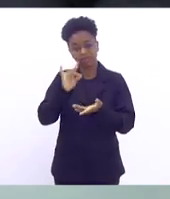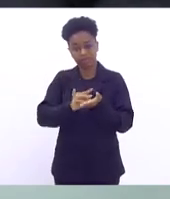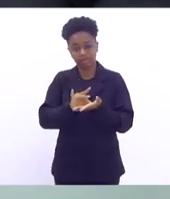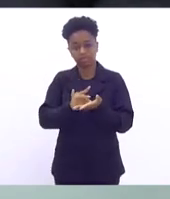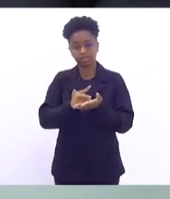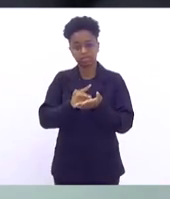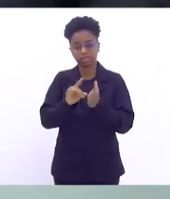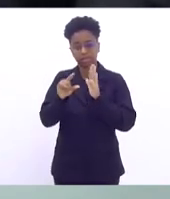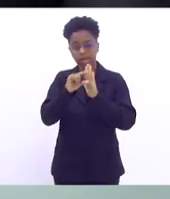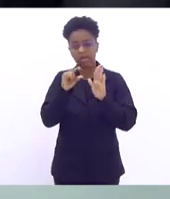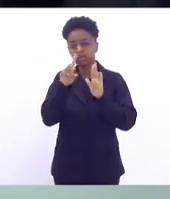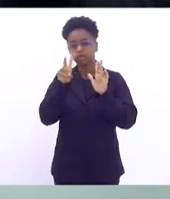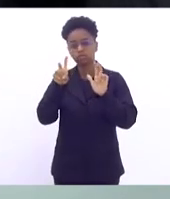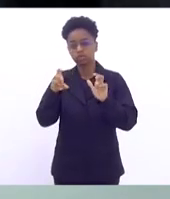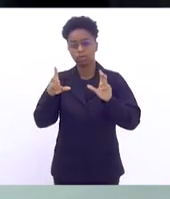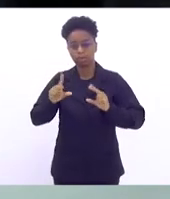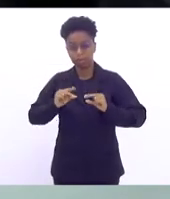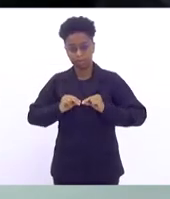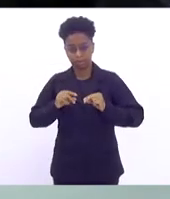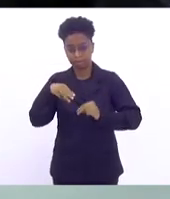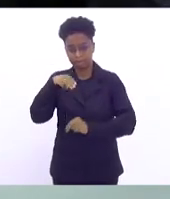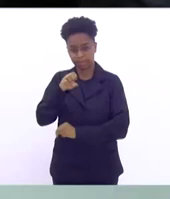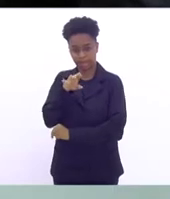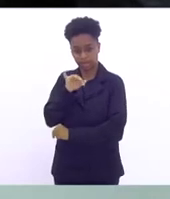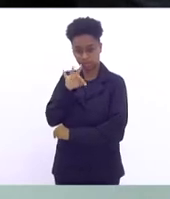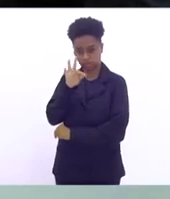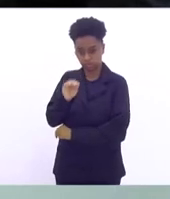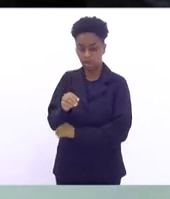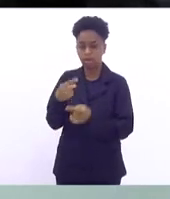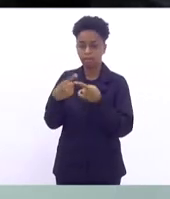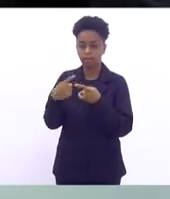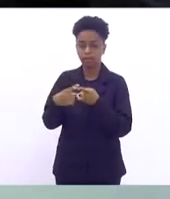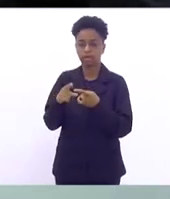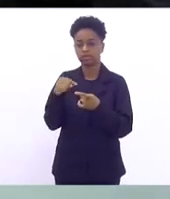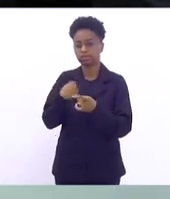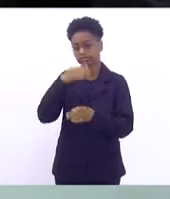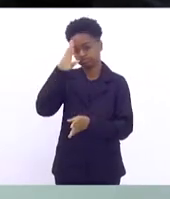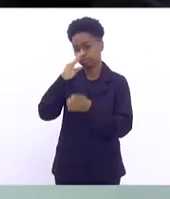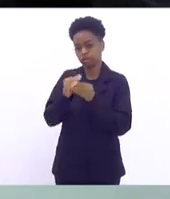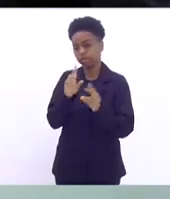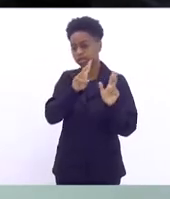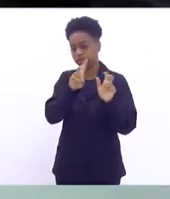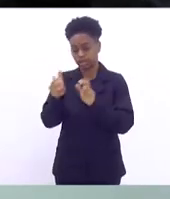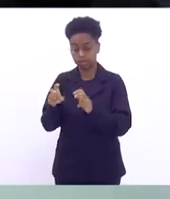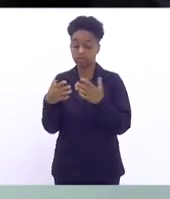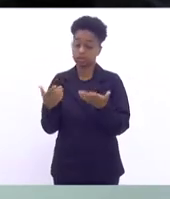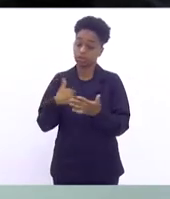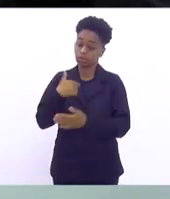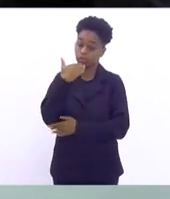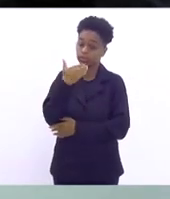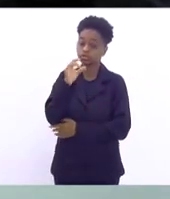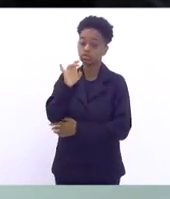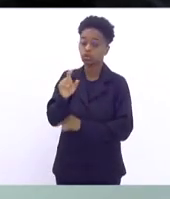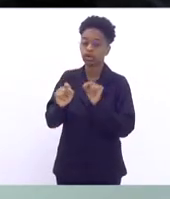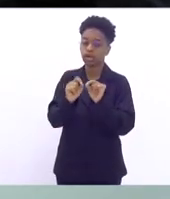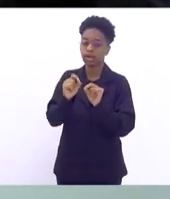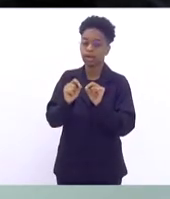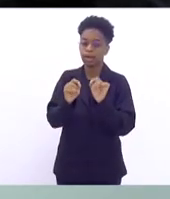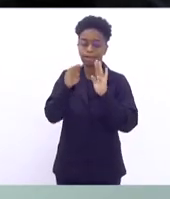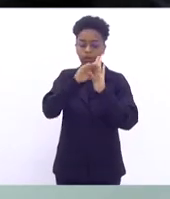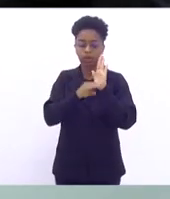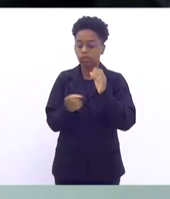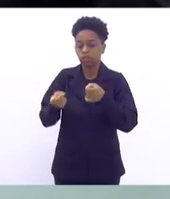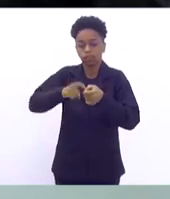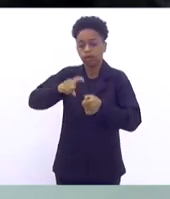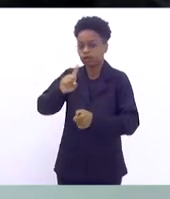mérito né Para a gente conseguir ter um entendimento sobre o tema e buscar então gostaria só que o projeto não voltasse a